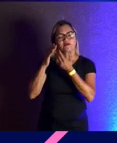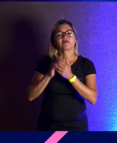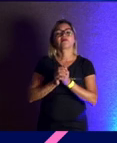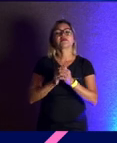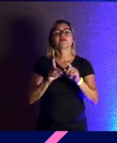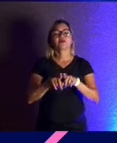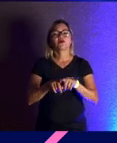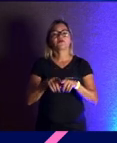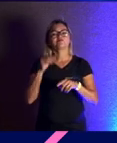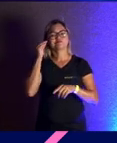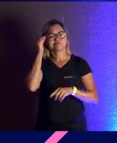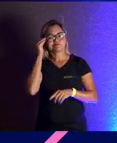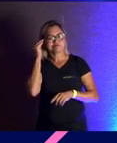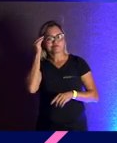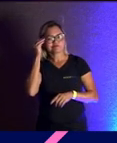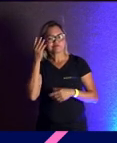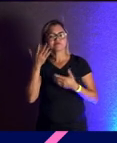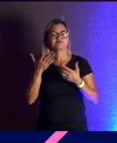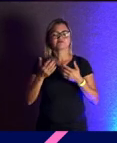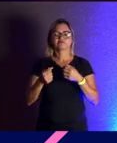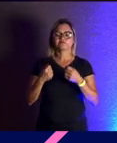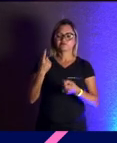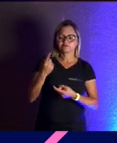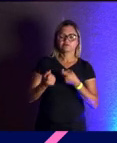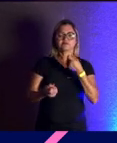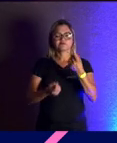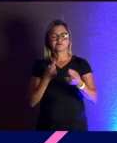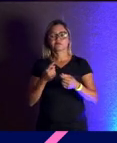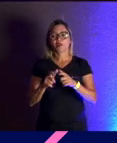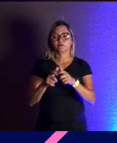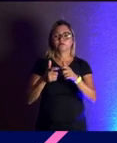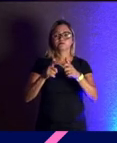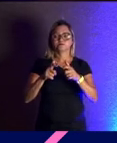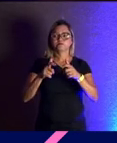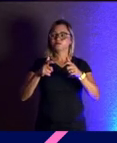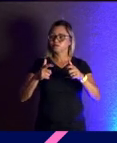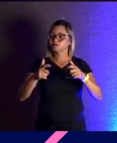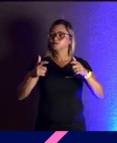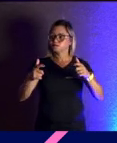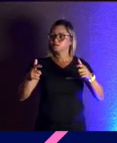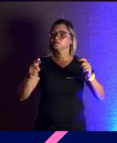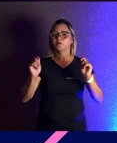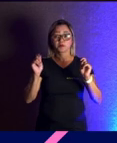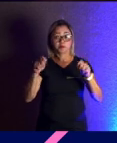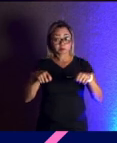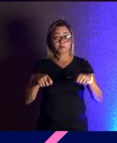que fizeram muito caso, a gente começou a perceber que sim, que não havia mais casos ali.